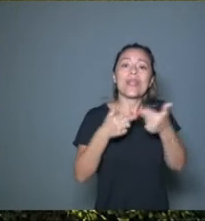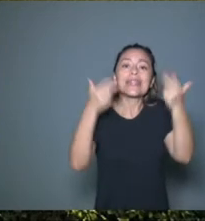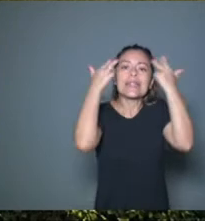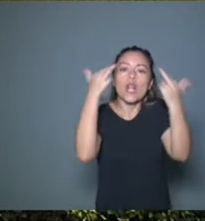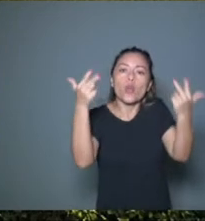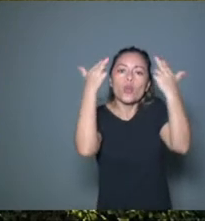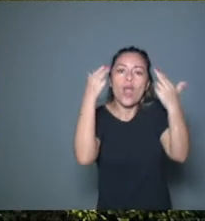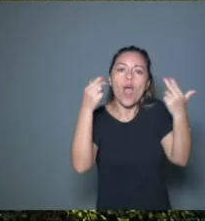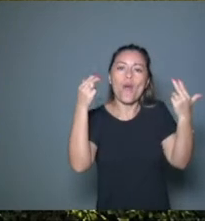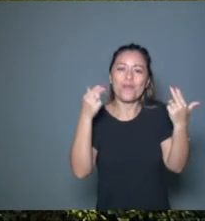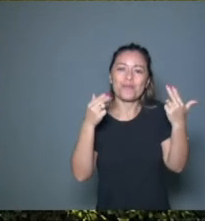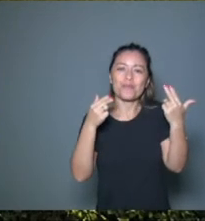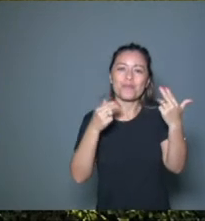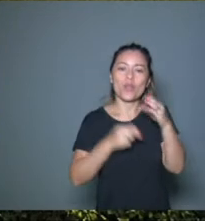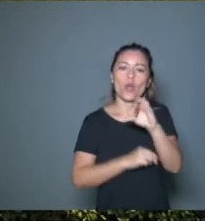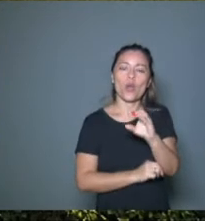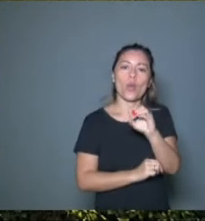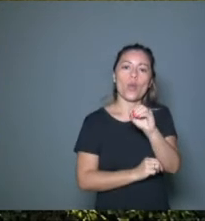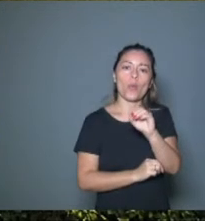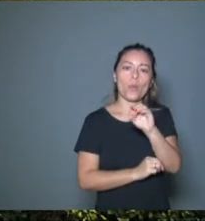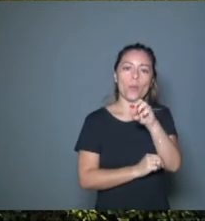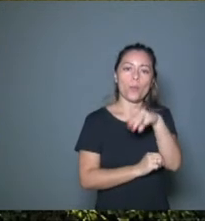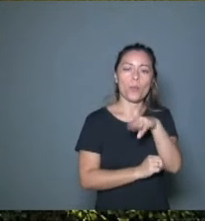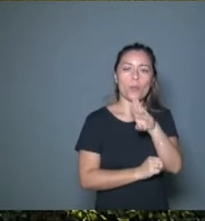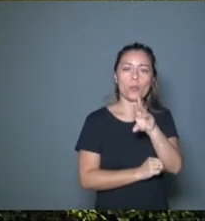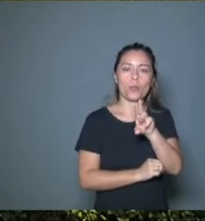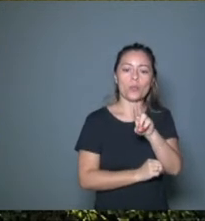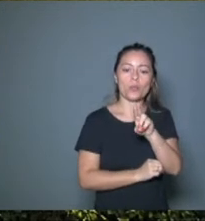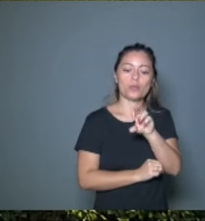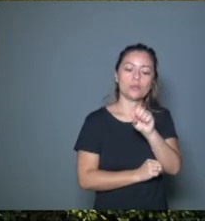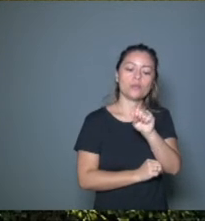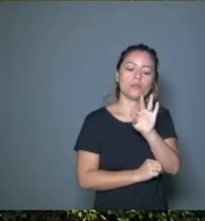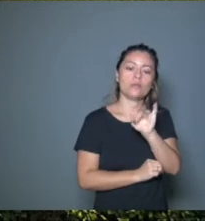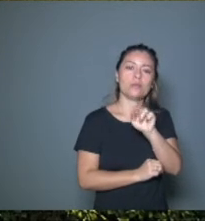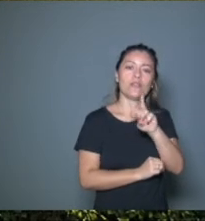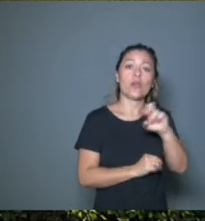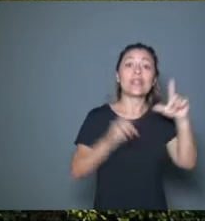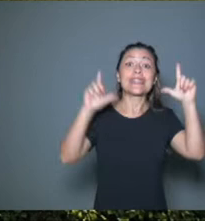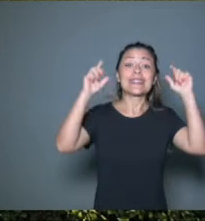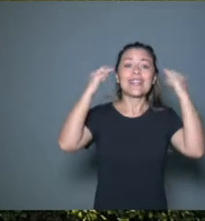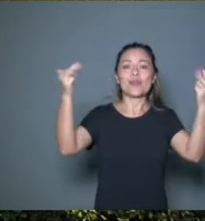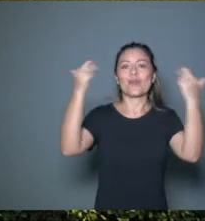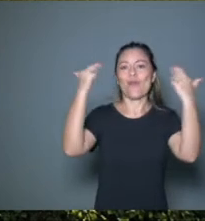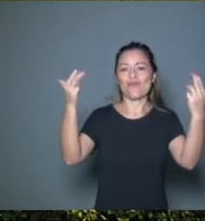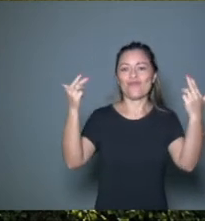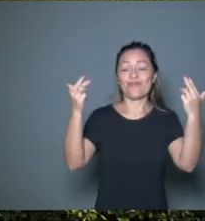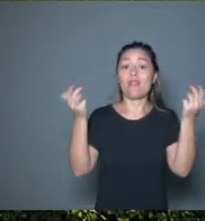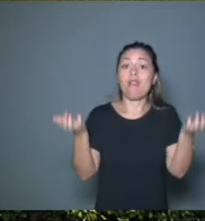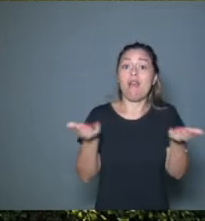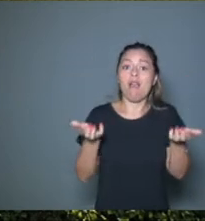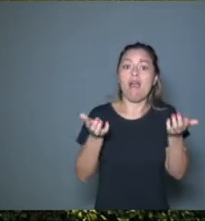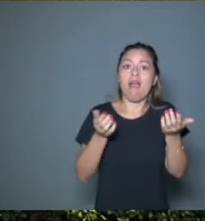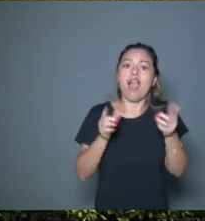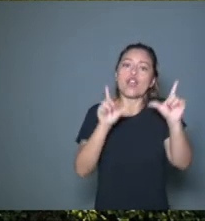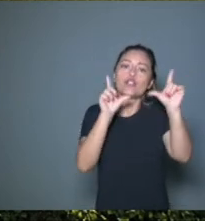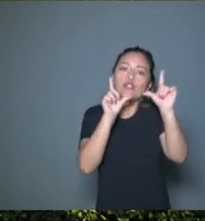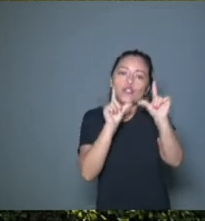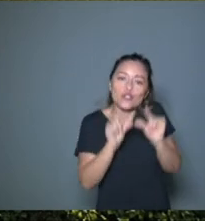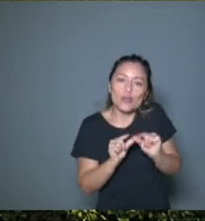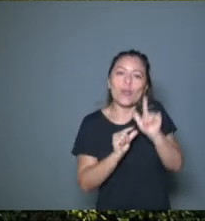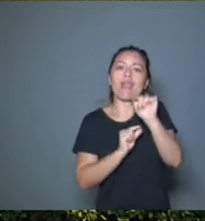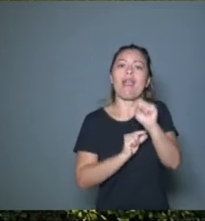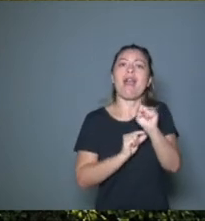biomateriais, e a pesquisa está avançando para tornar assim, os recursos mais adequados. Outros indicadores importantes